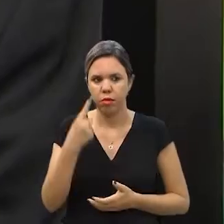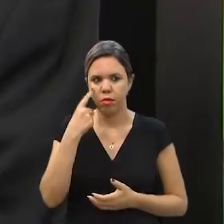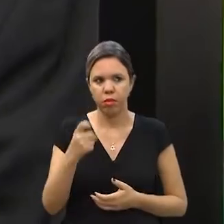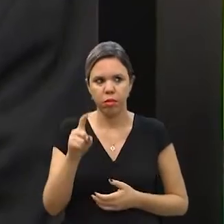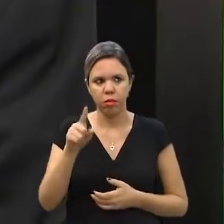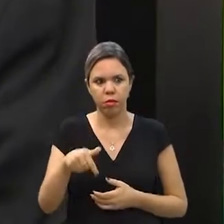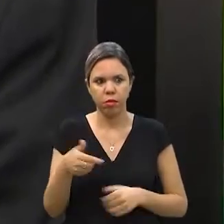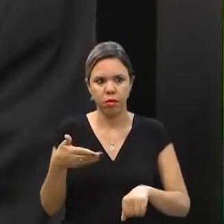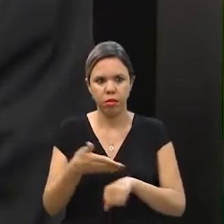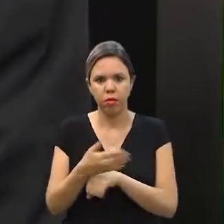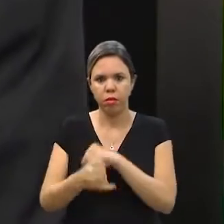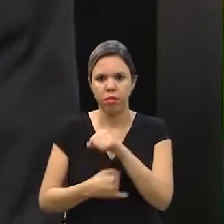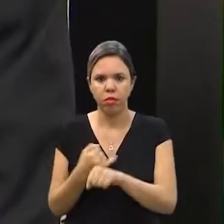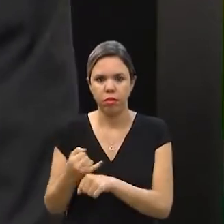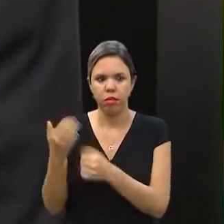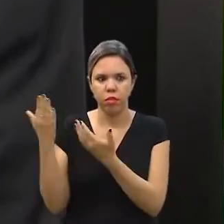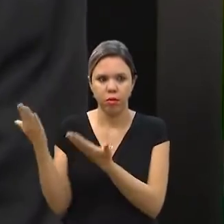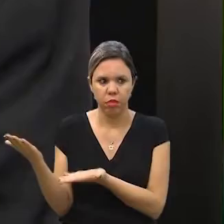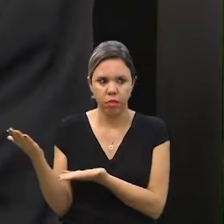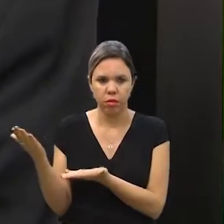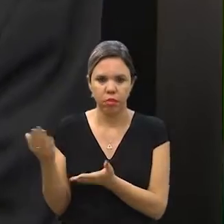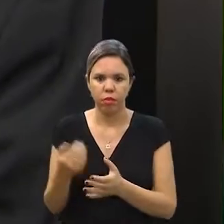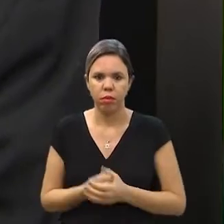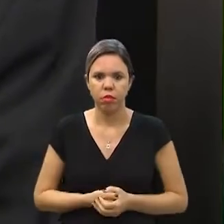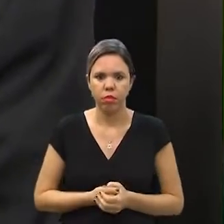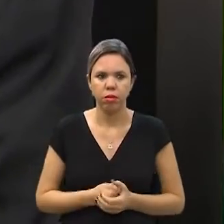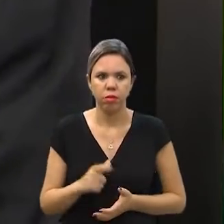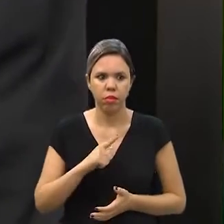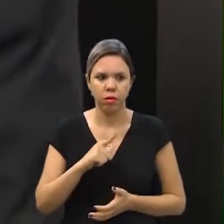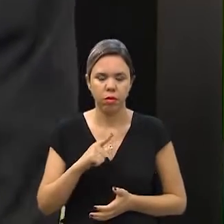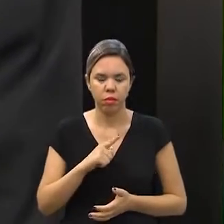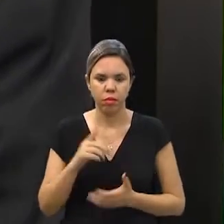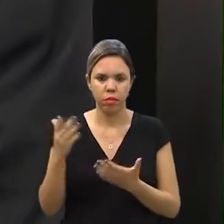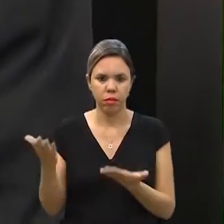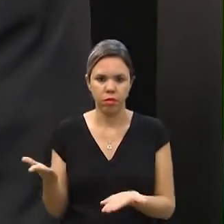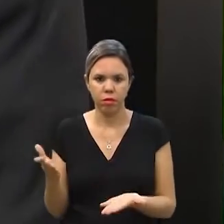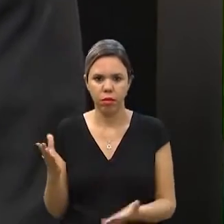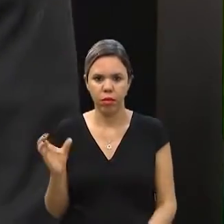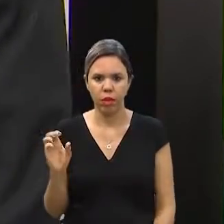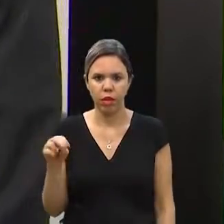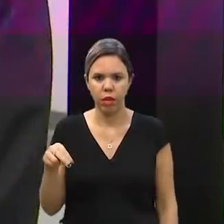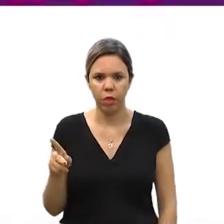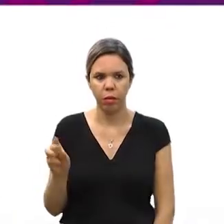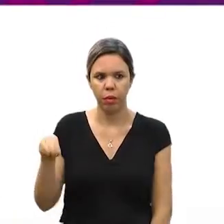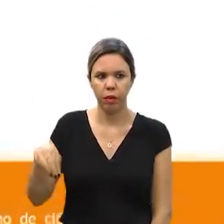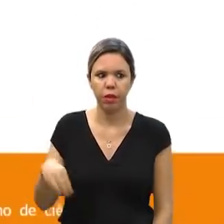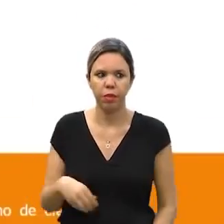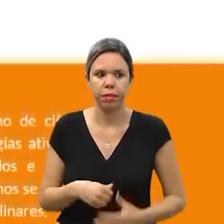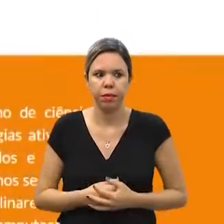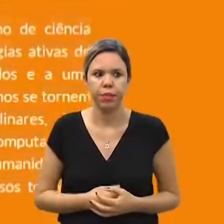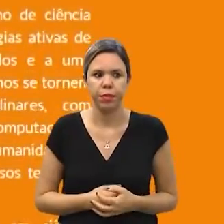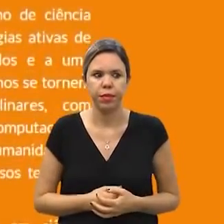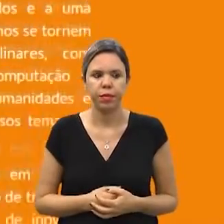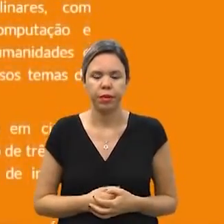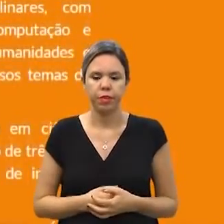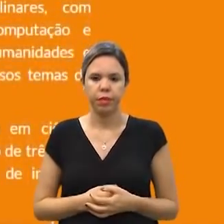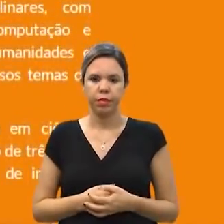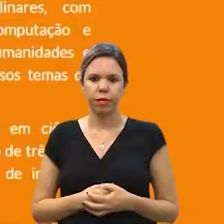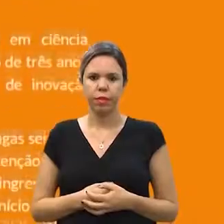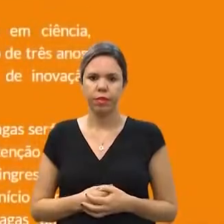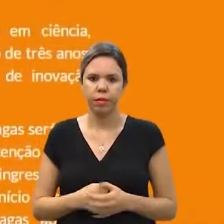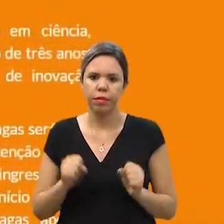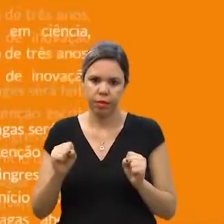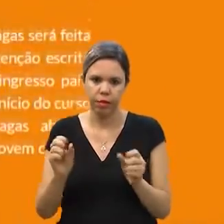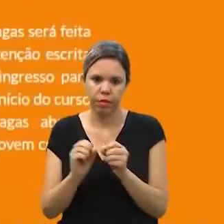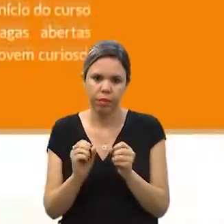O interessado é só entrar na página, né? Que tem a ILO, na página do CNPEM tem lá a ILO, certo?